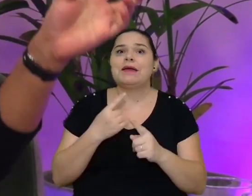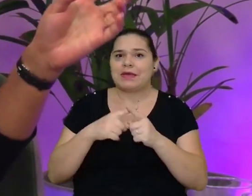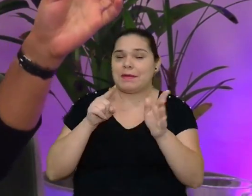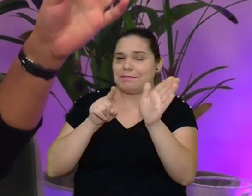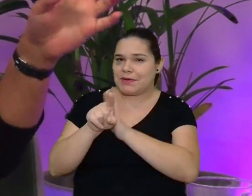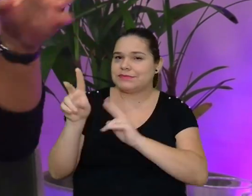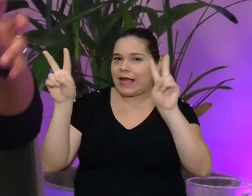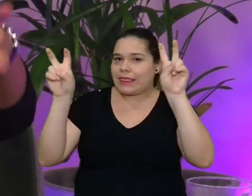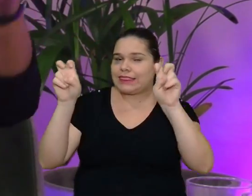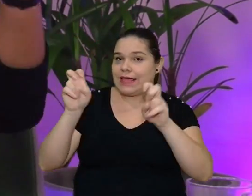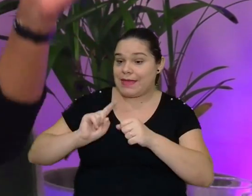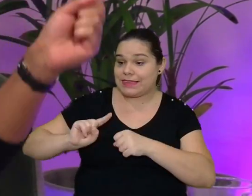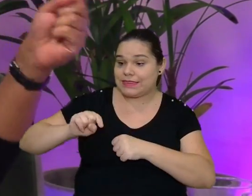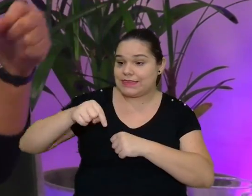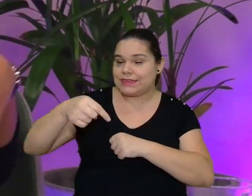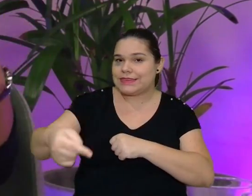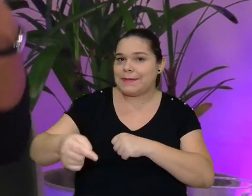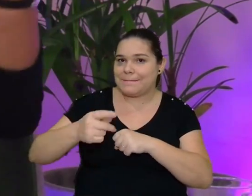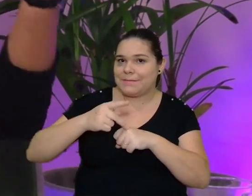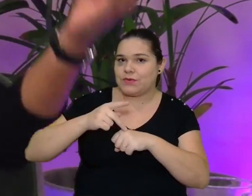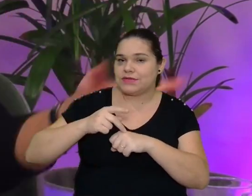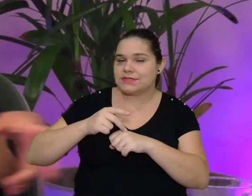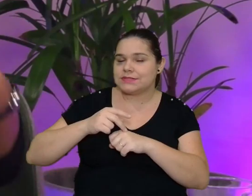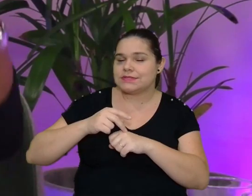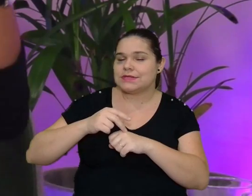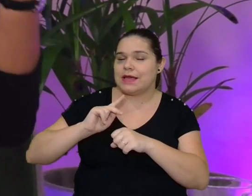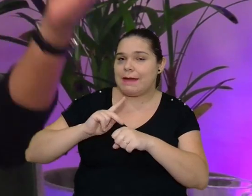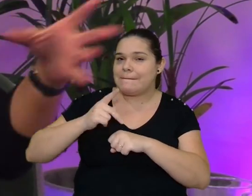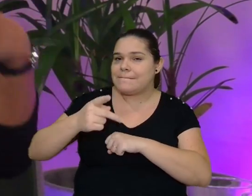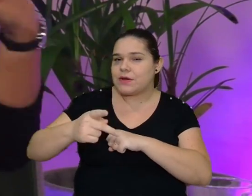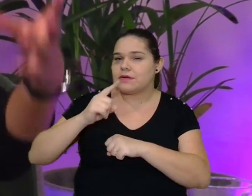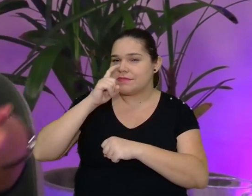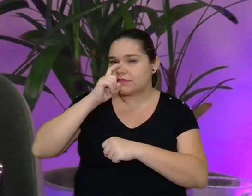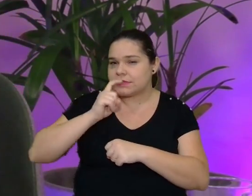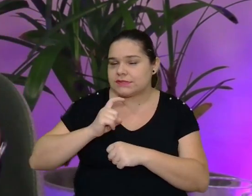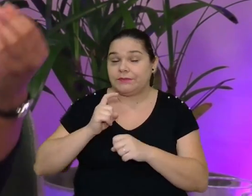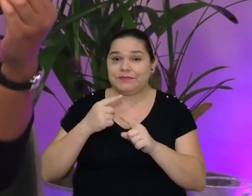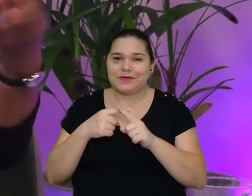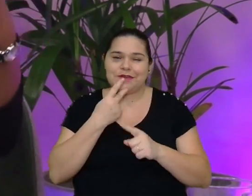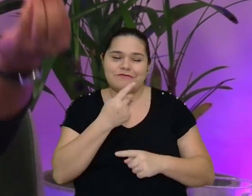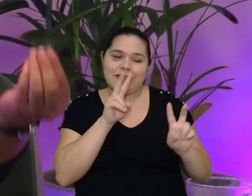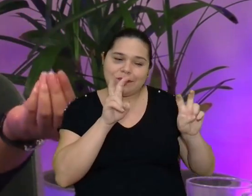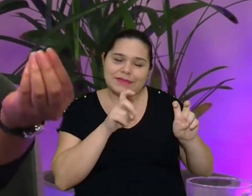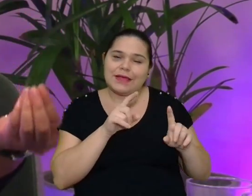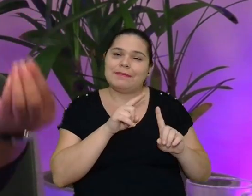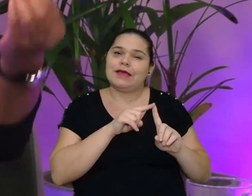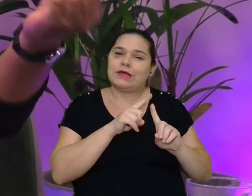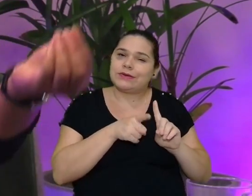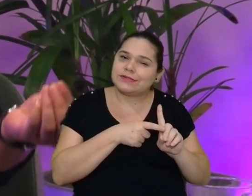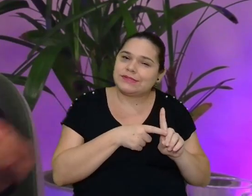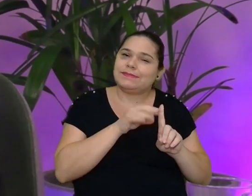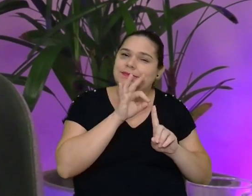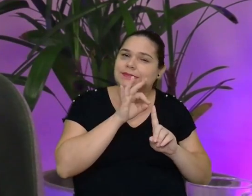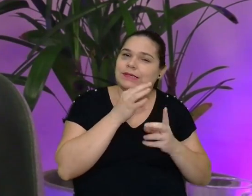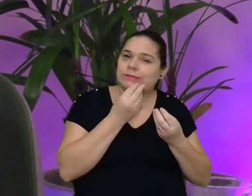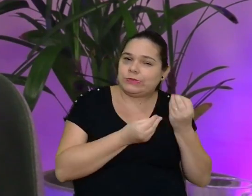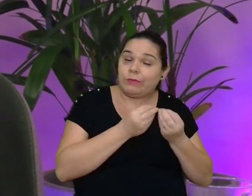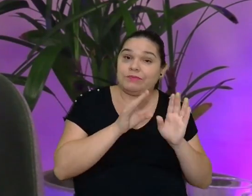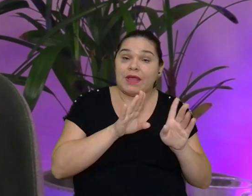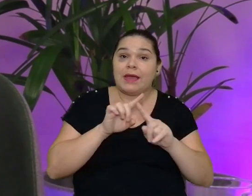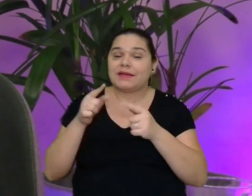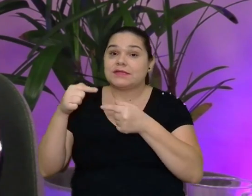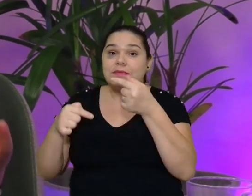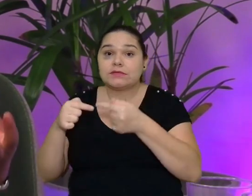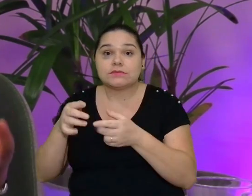a gente está falando muito de fertilidade, né, ligado à concepção, a tratamentos em si, mas tem um debate muito grande que está surgindo também